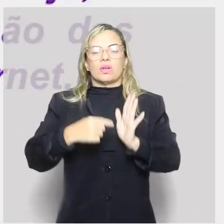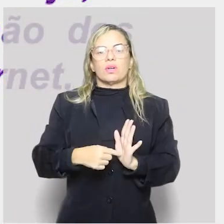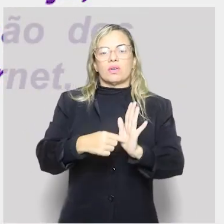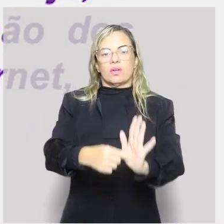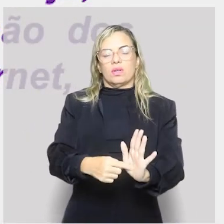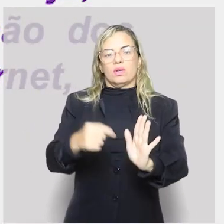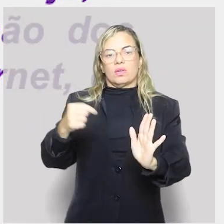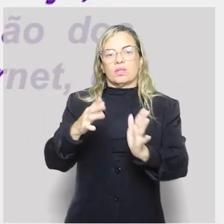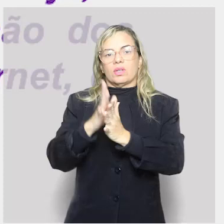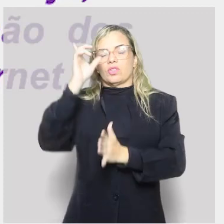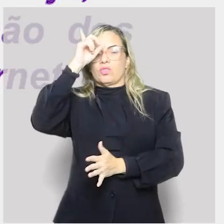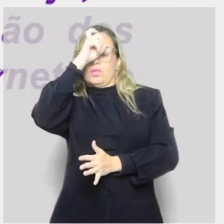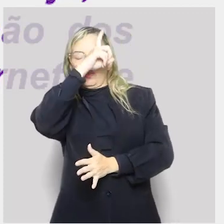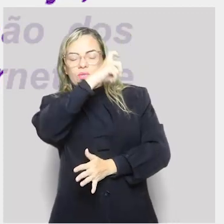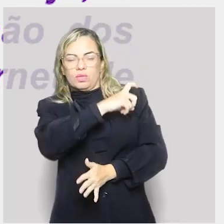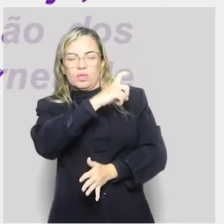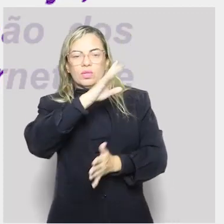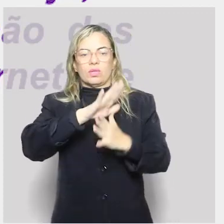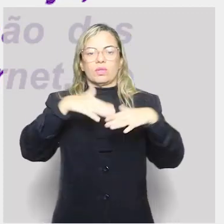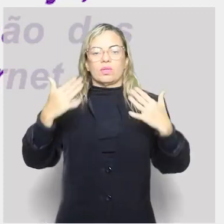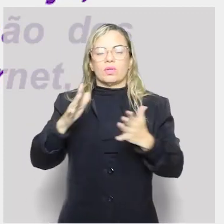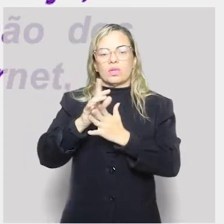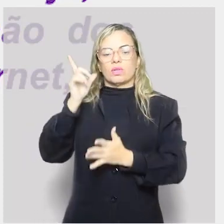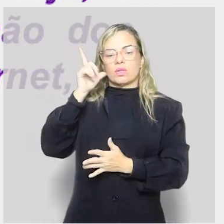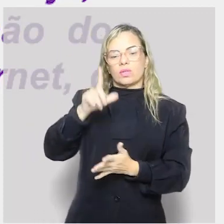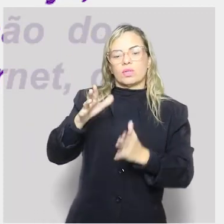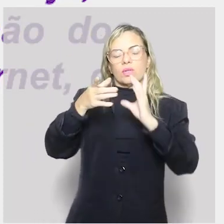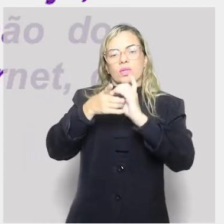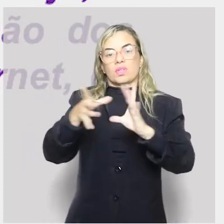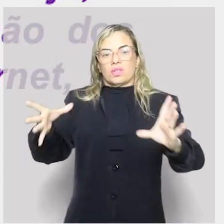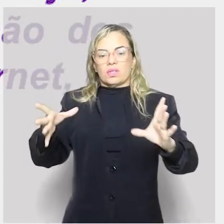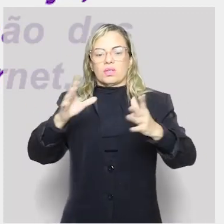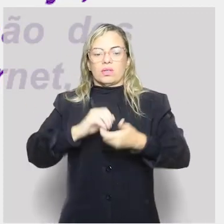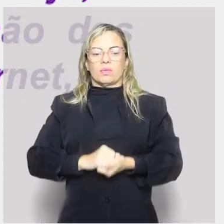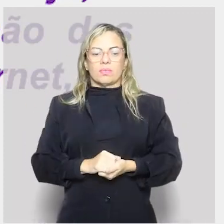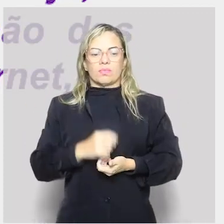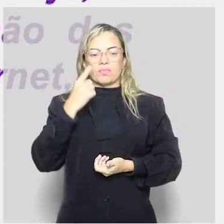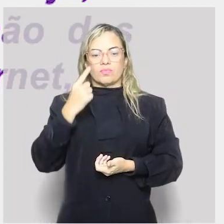séria, que é o Instituto Brasileiro de Geografia e Estatística. Cerca de